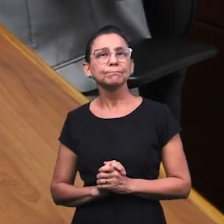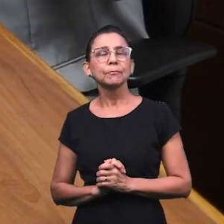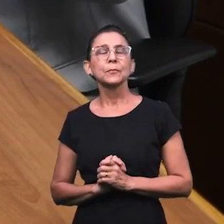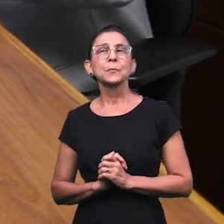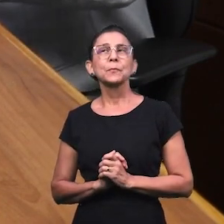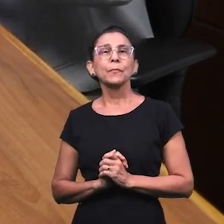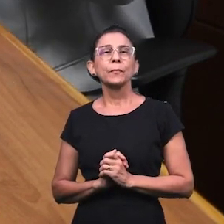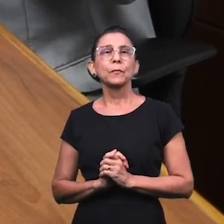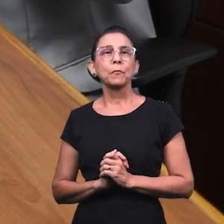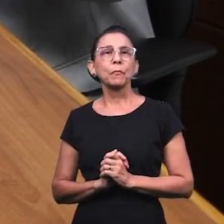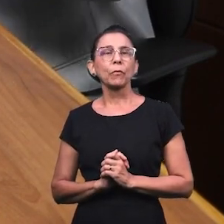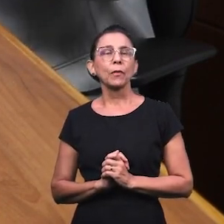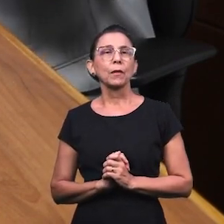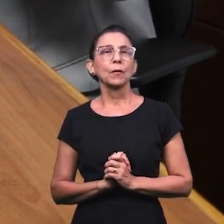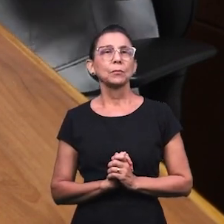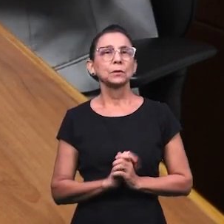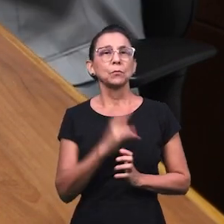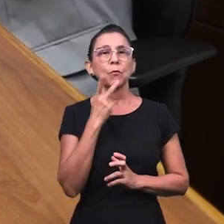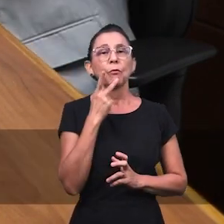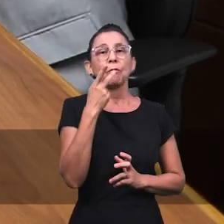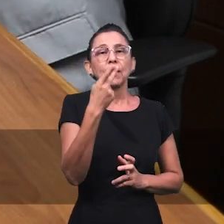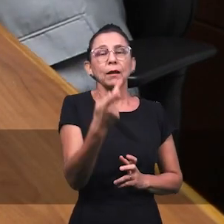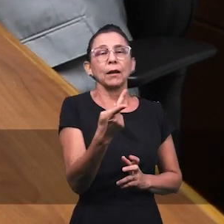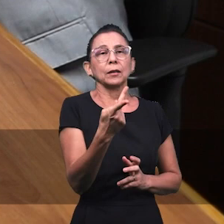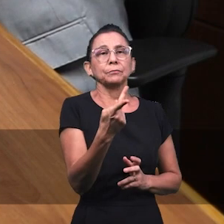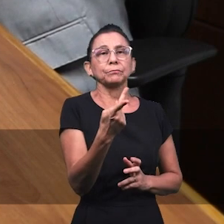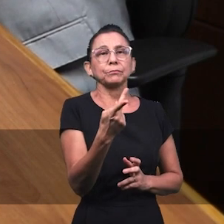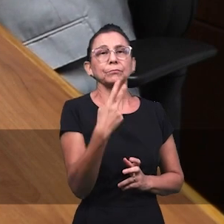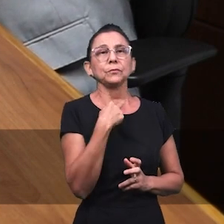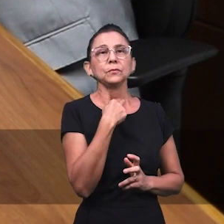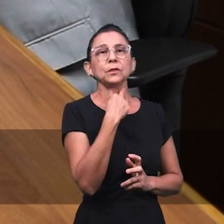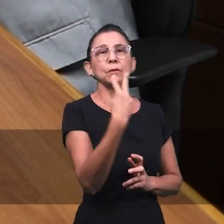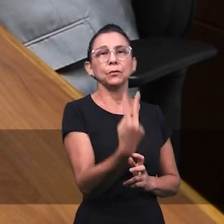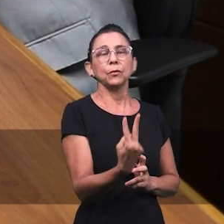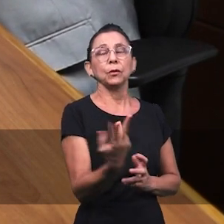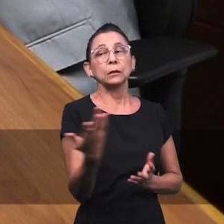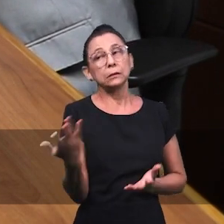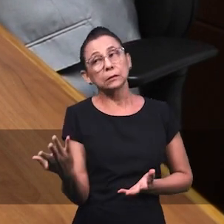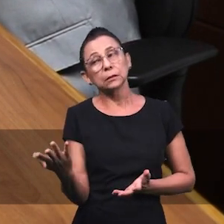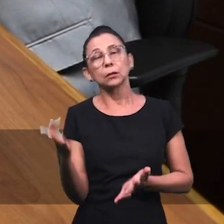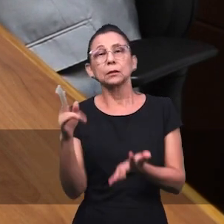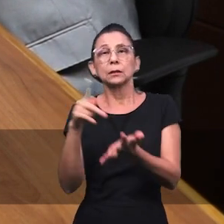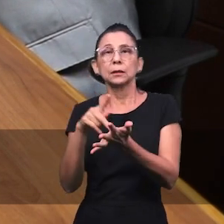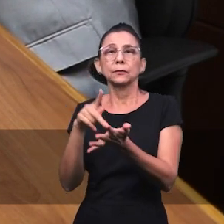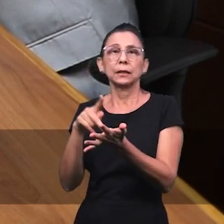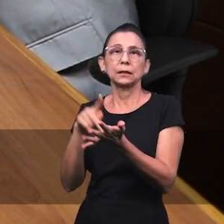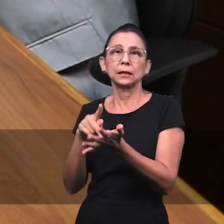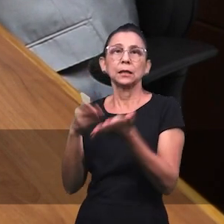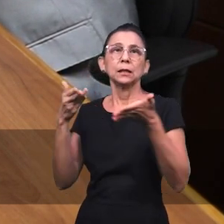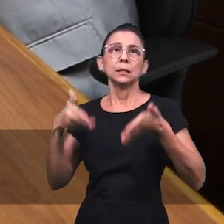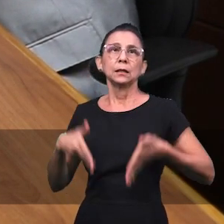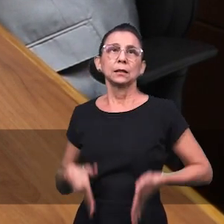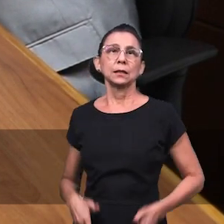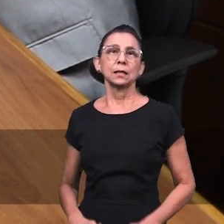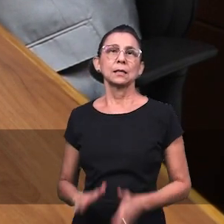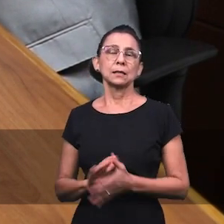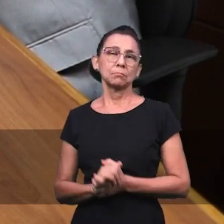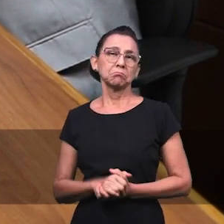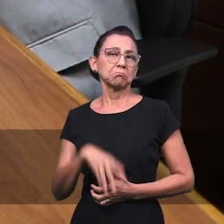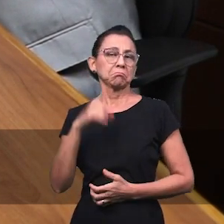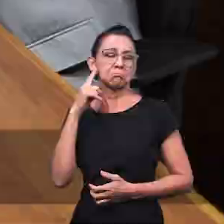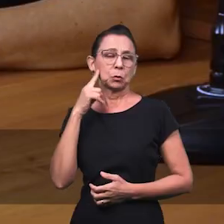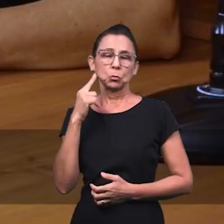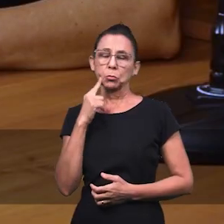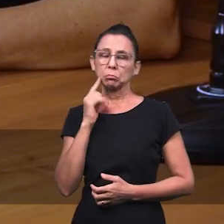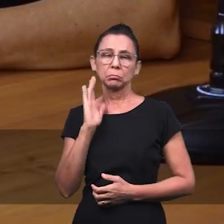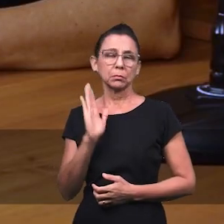se expressar pela voz. Então, na verdade, eu nasci na minha